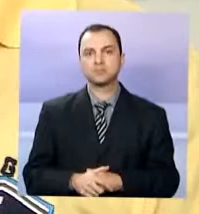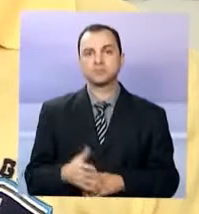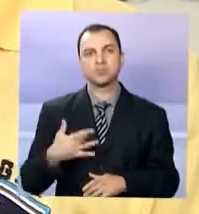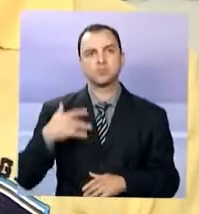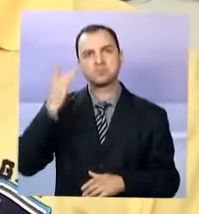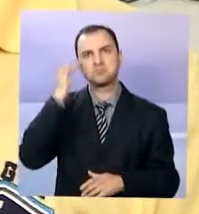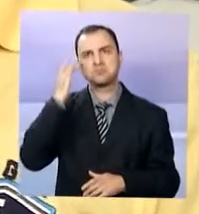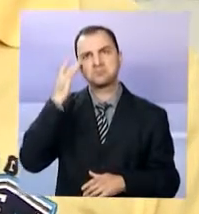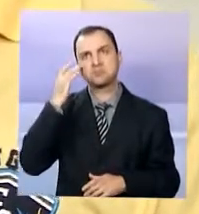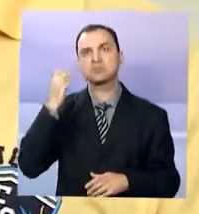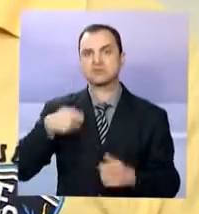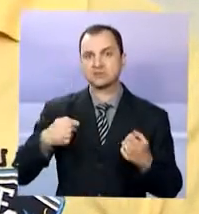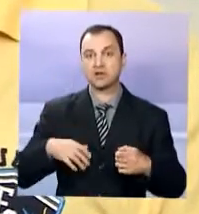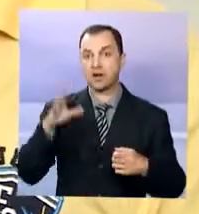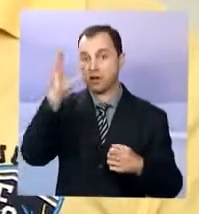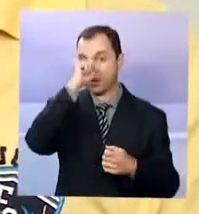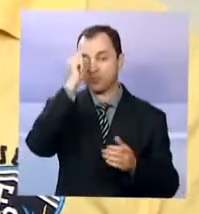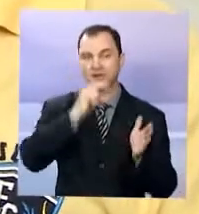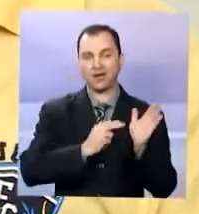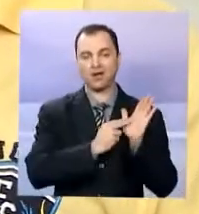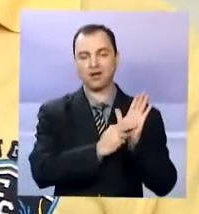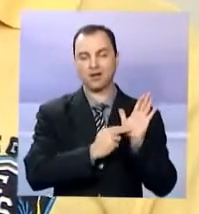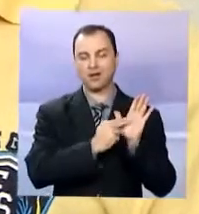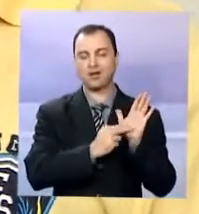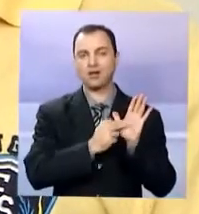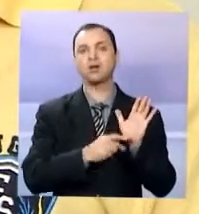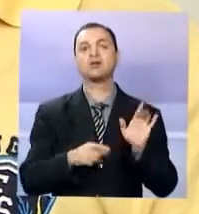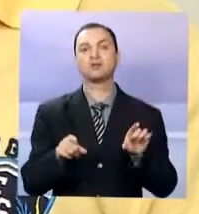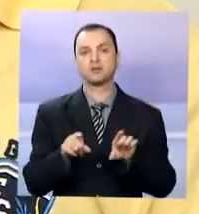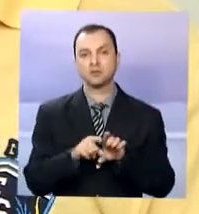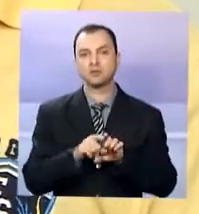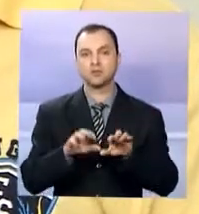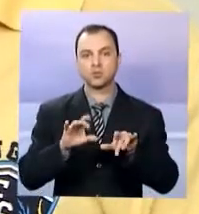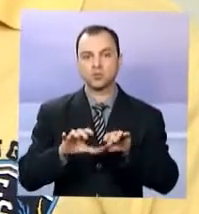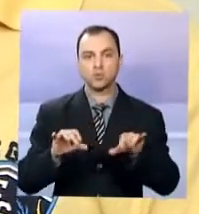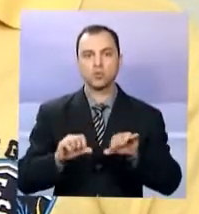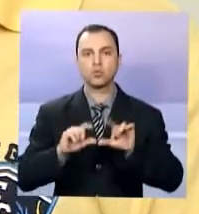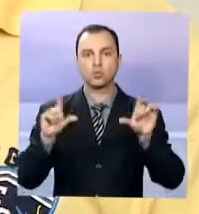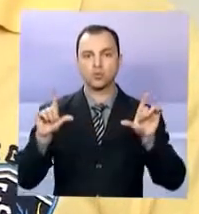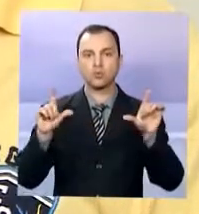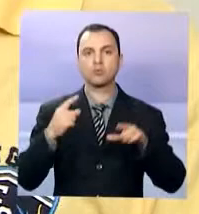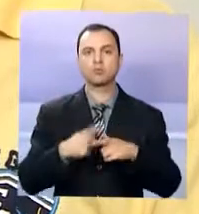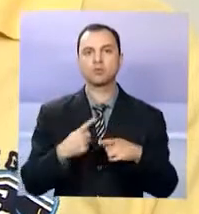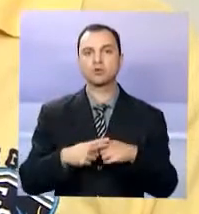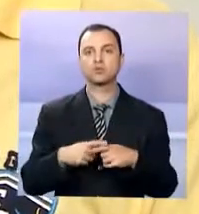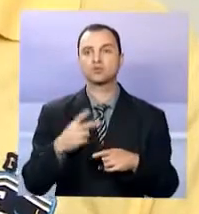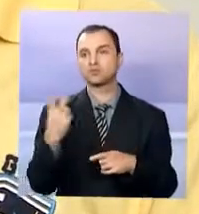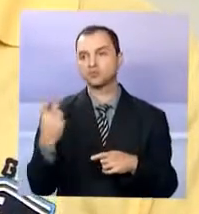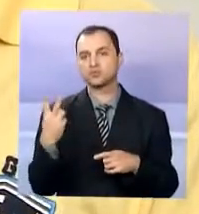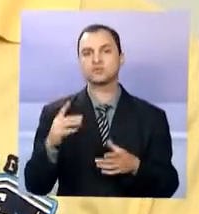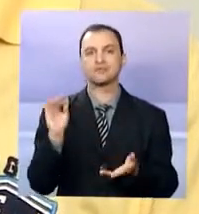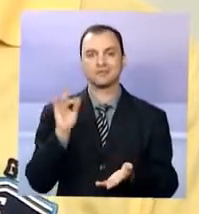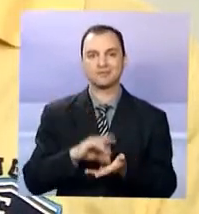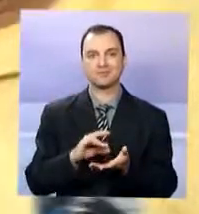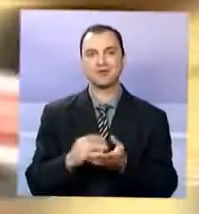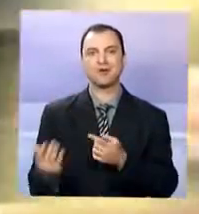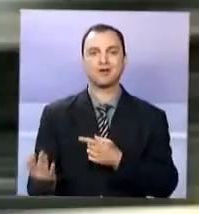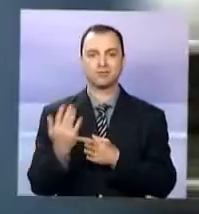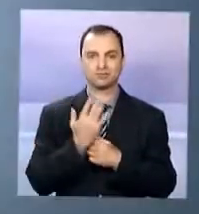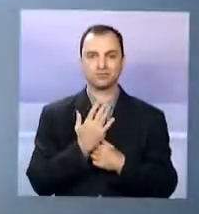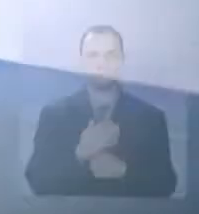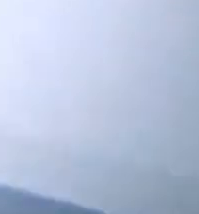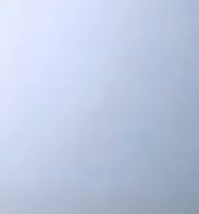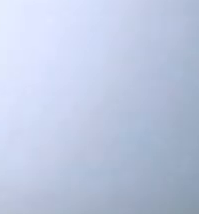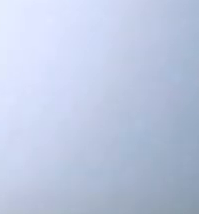acho que devem aprender o Braile né e computação tudo porque um os dois Na verdade são úteis